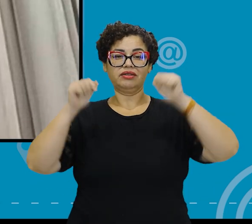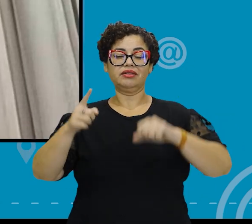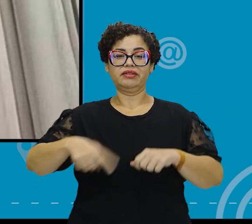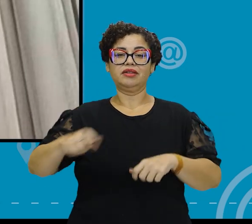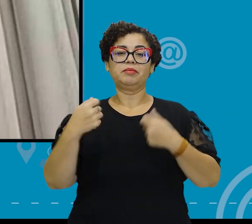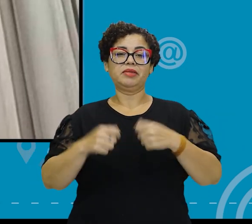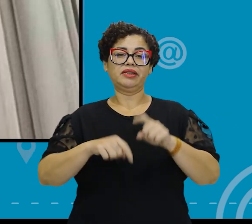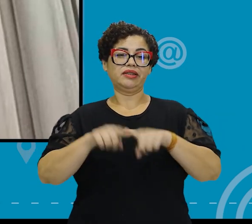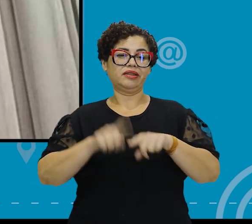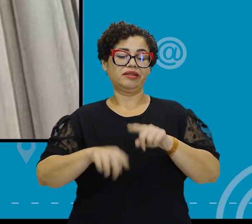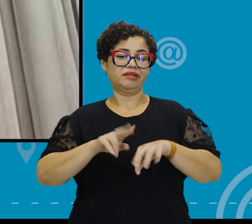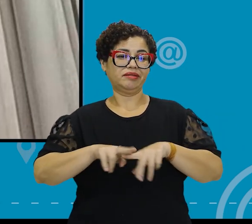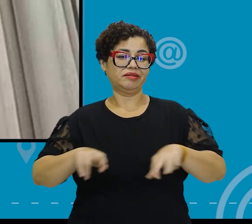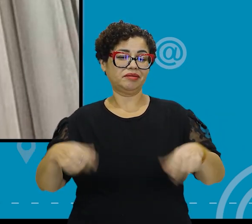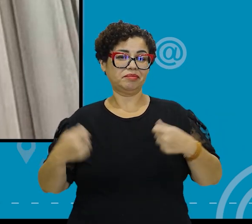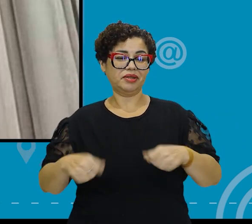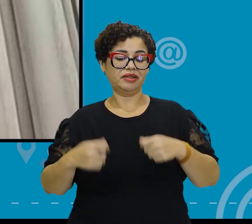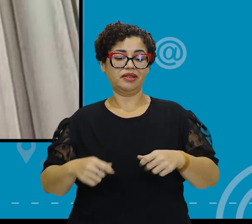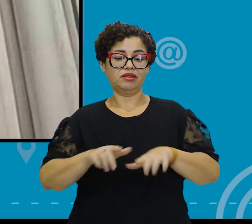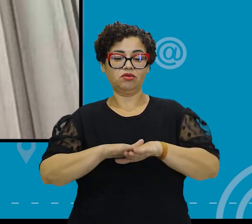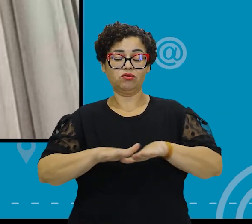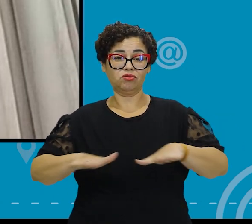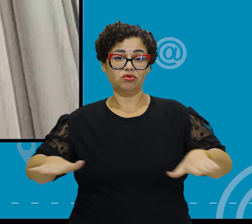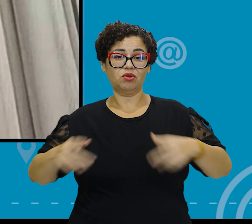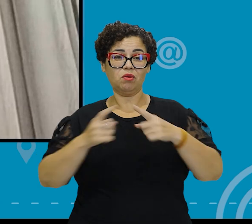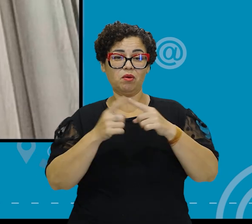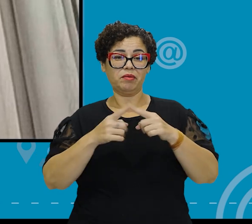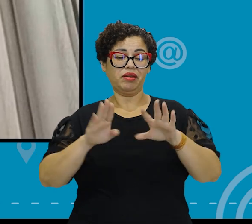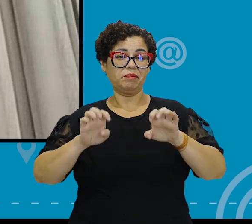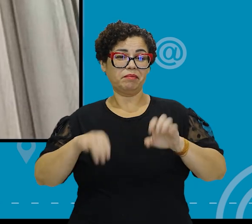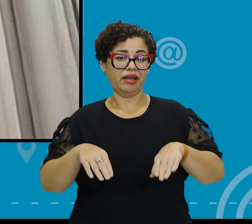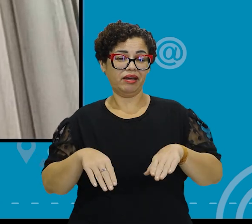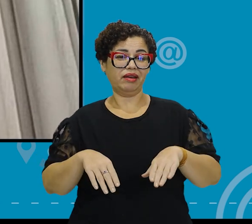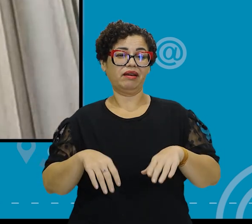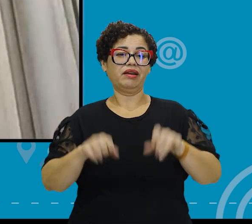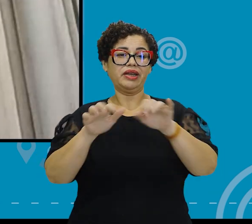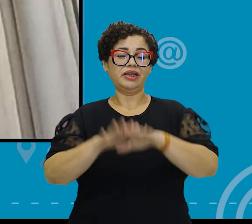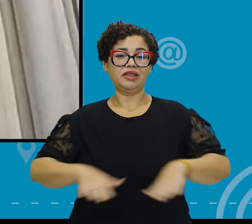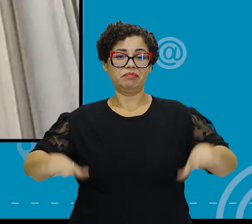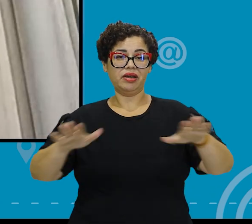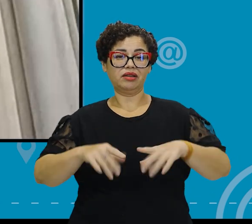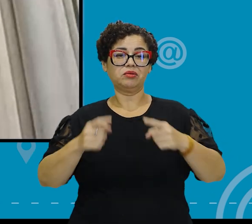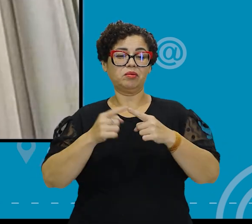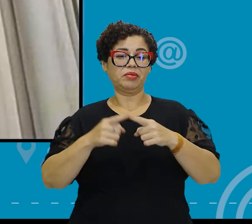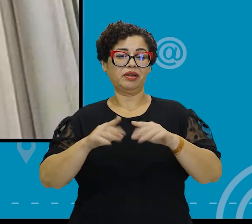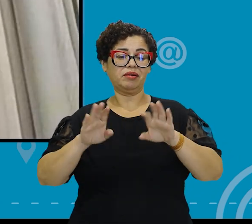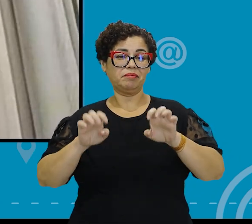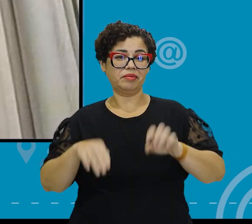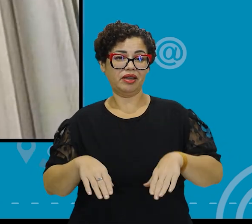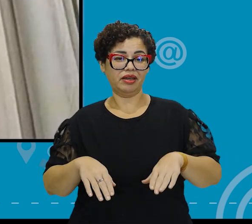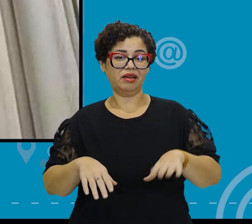necessitam de equipamentos, necessitam de um piso adequado, de um espaço